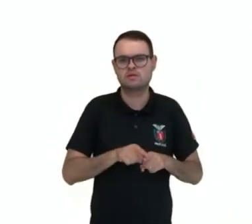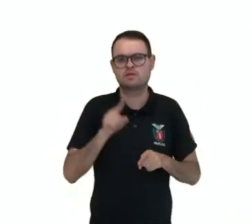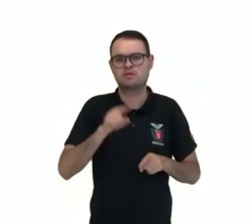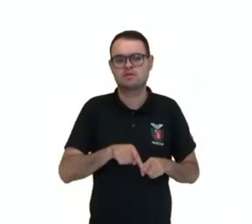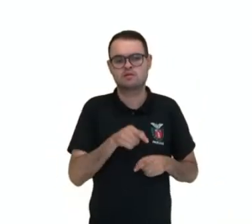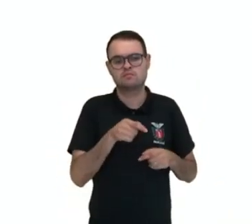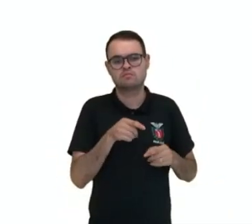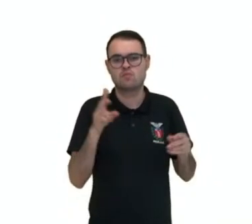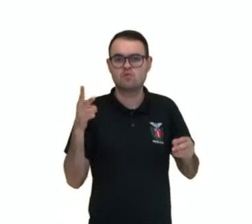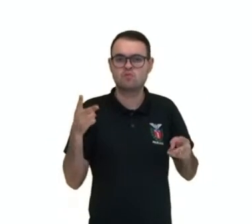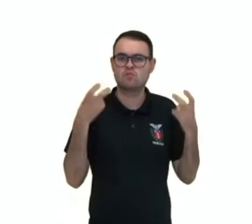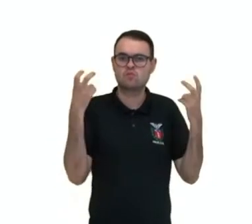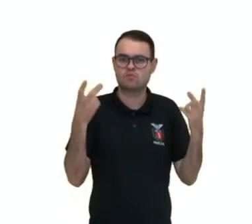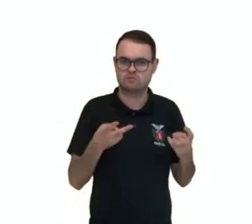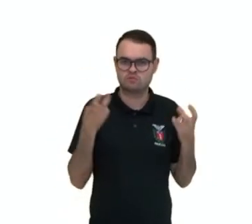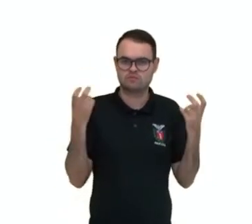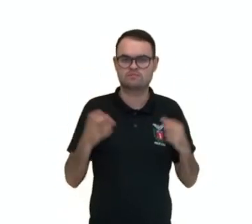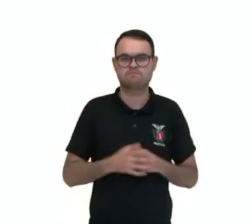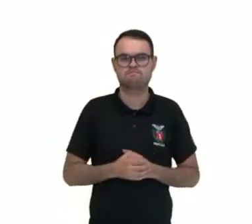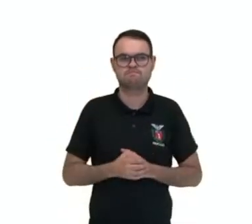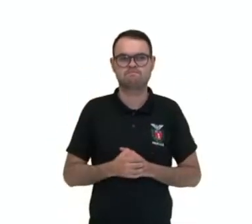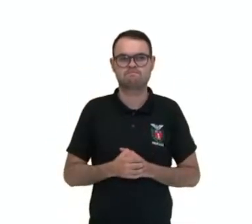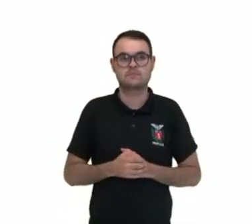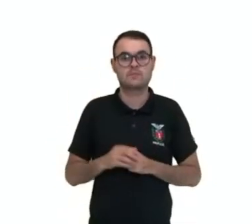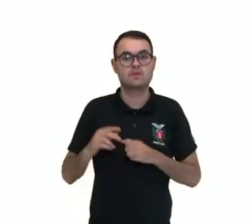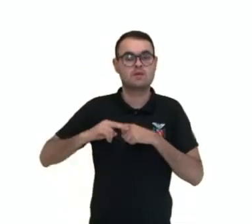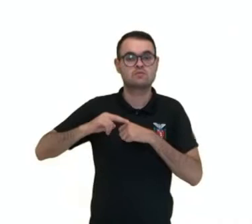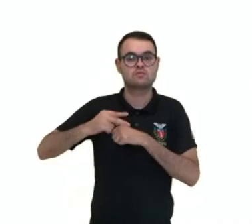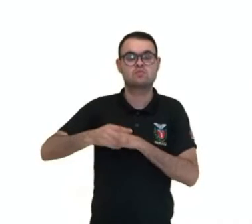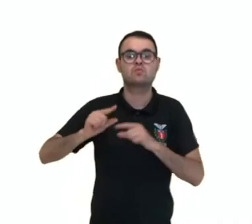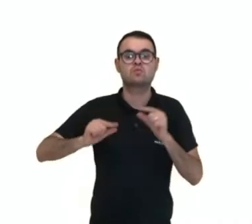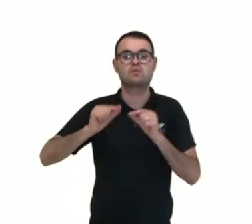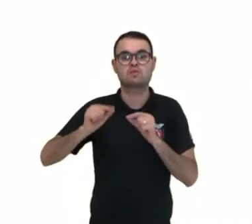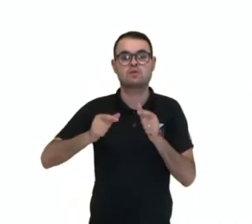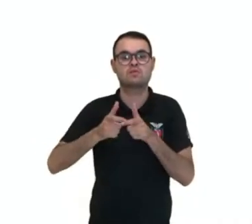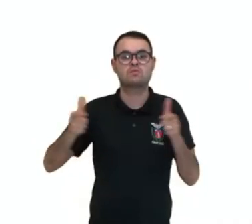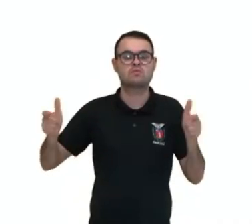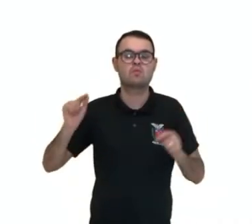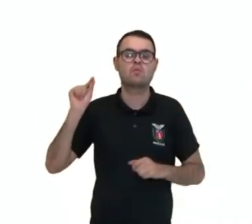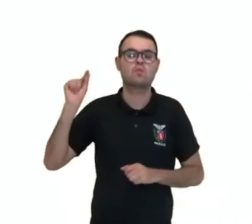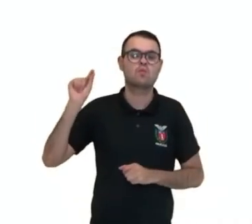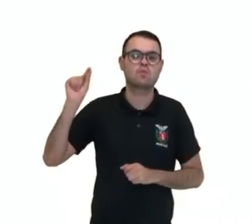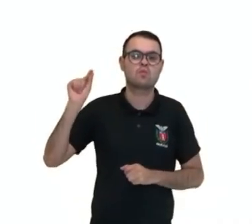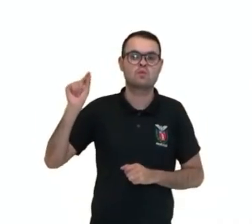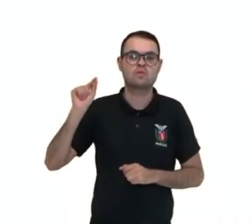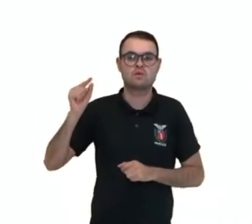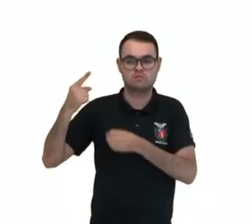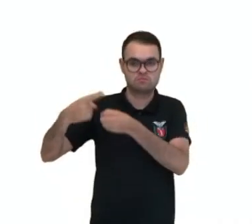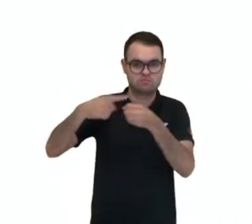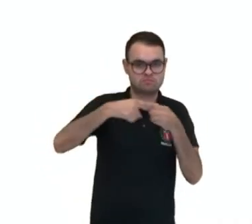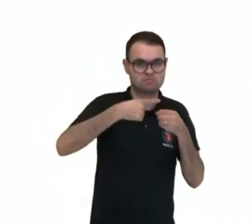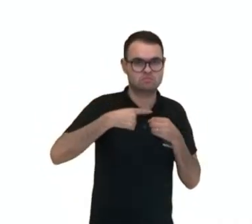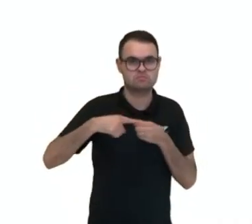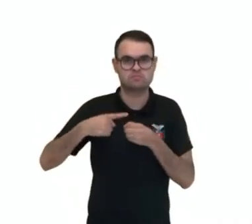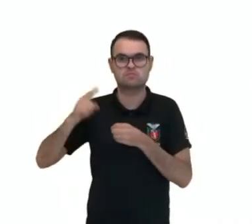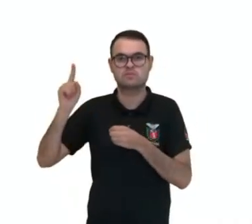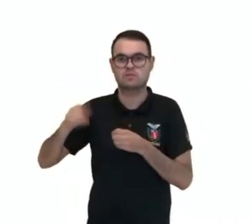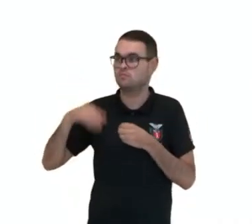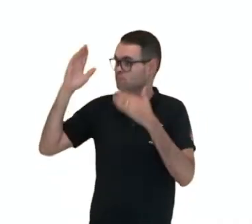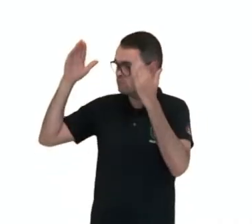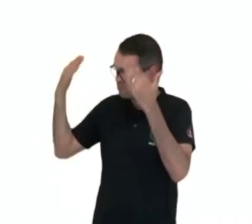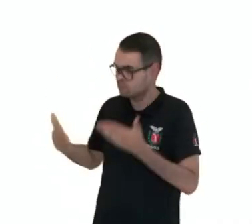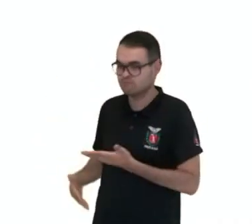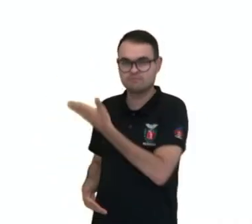sua lucratividade. E isso vai resultar num grande evento urbanístico, que é justamente a Vossa Alteza,